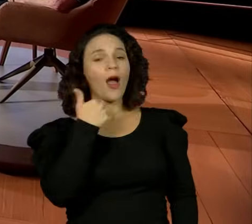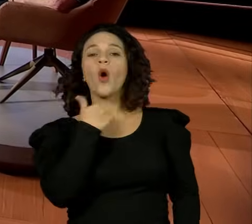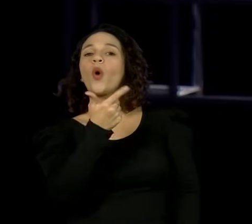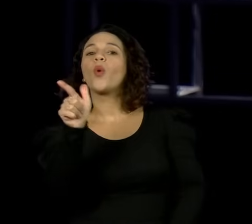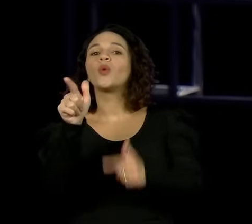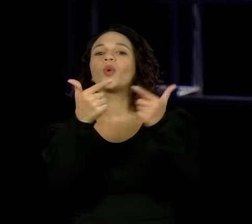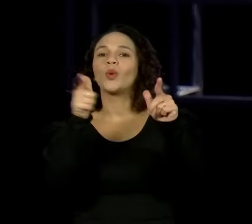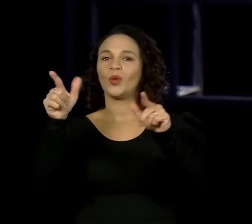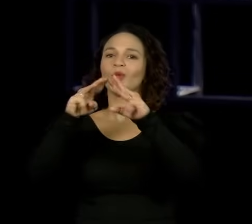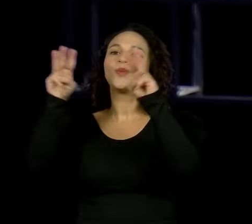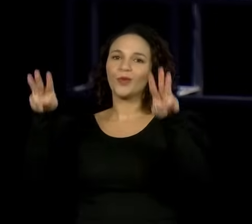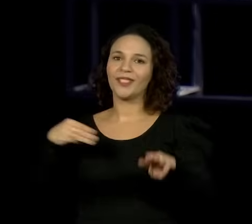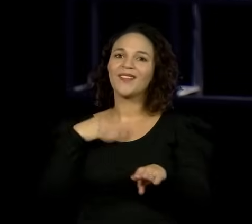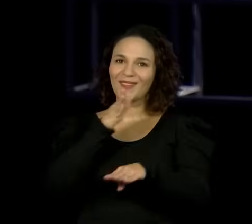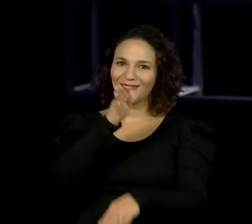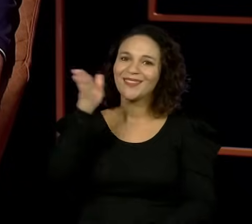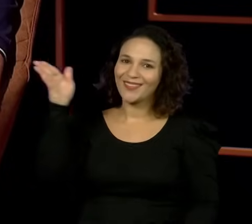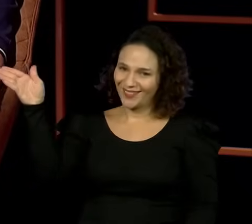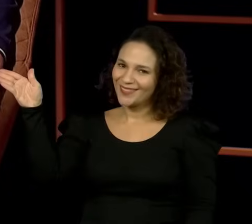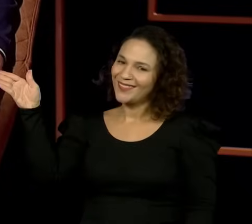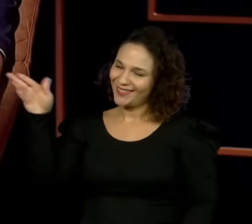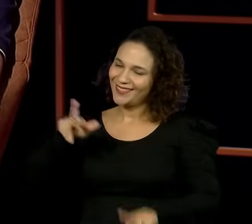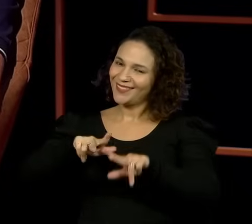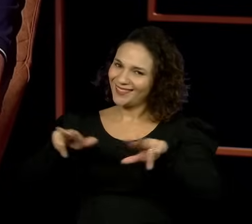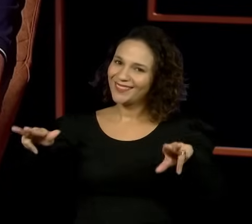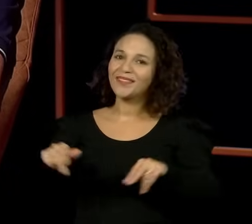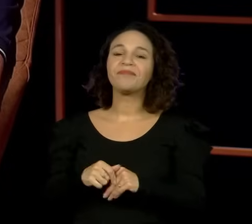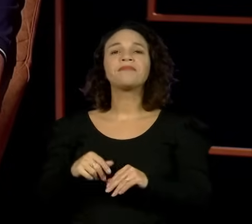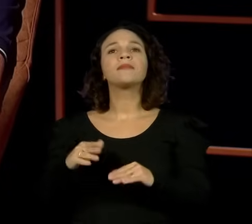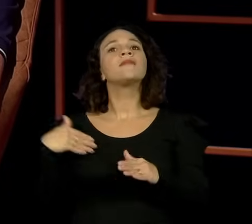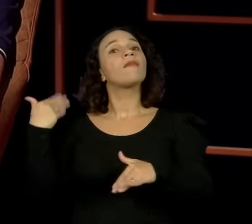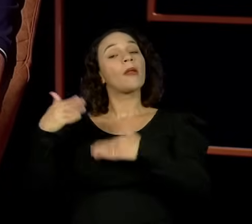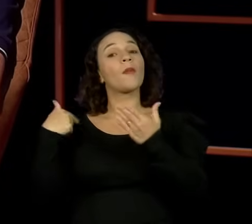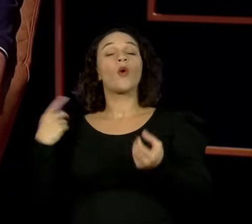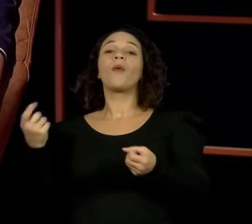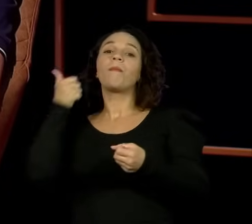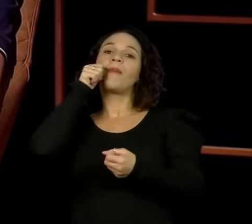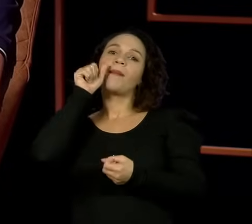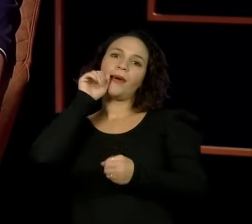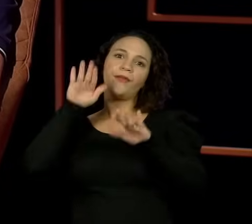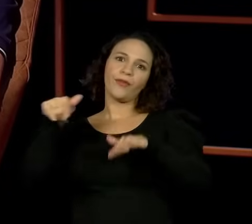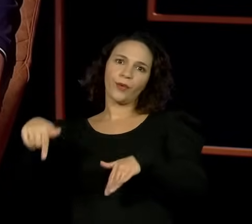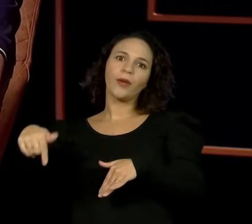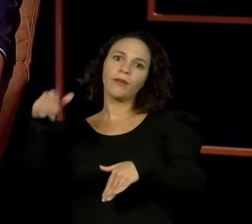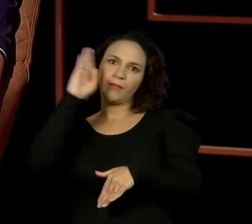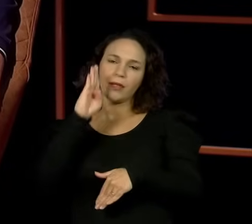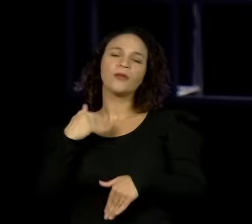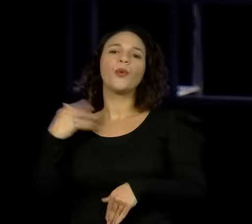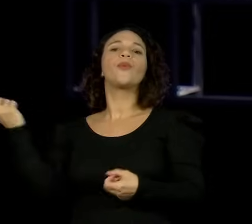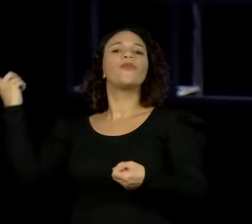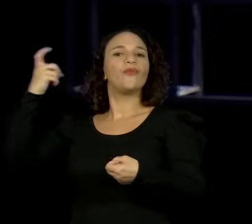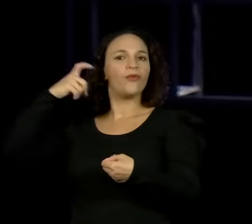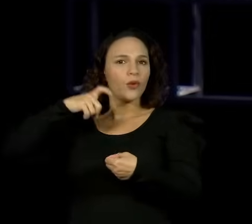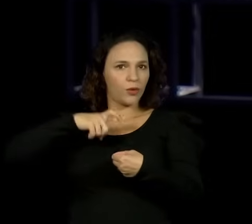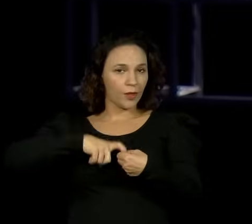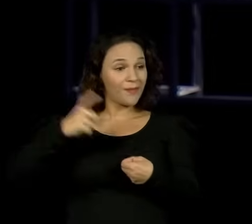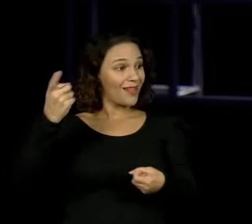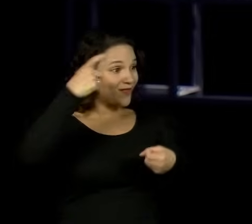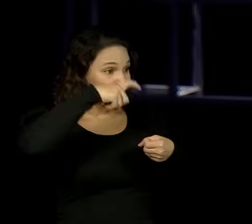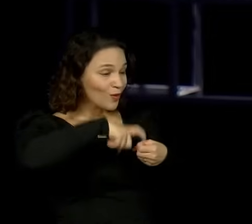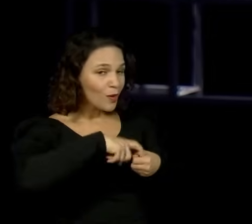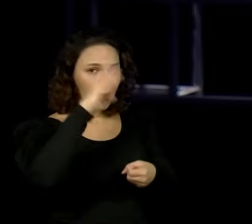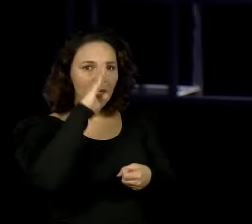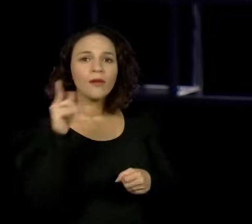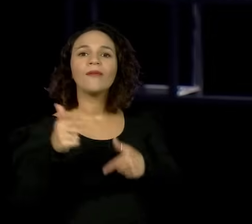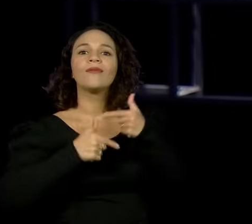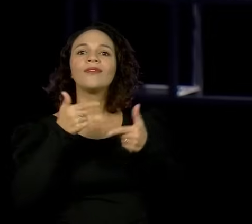outros. Enfim, eu curti. Aí eu voltei, eu tinha minha mãe aqui. Voltei. E aí, voltando ao Brasil, você foi